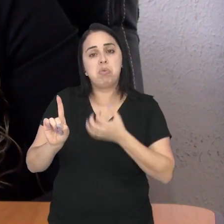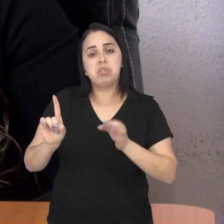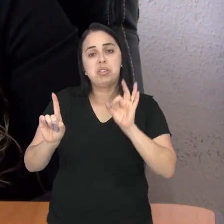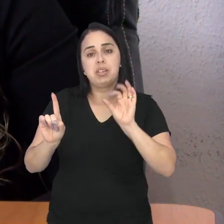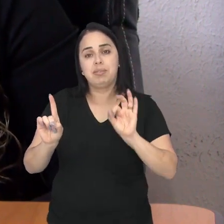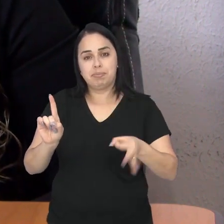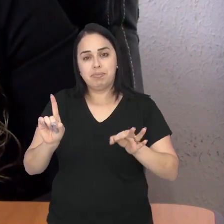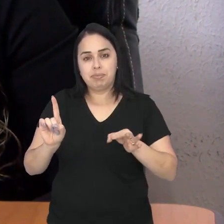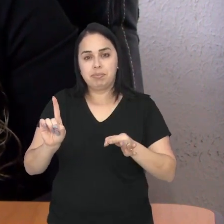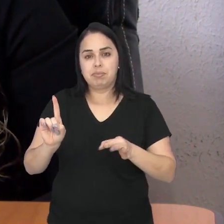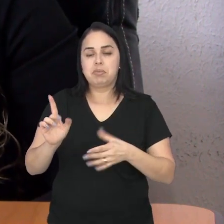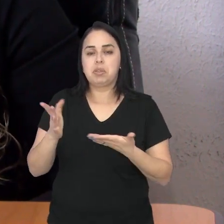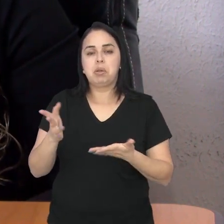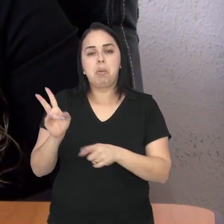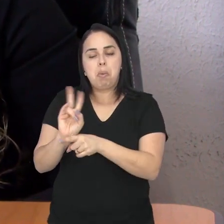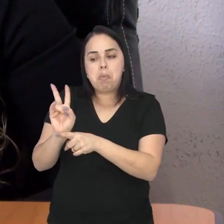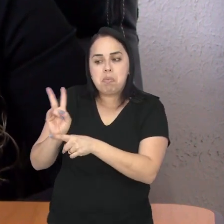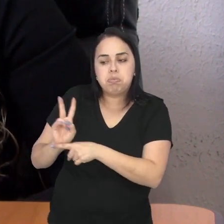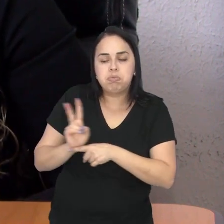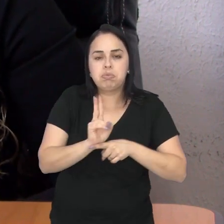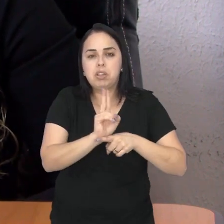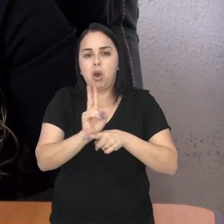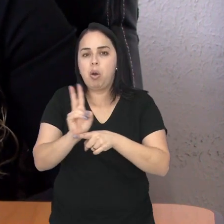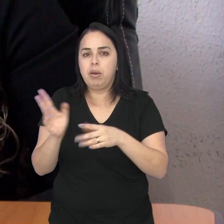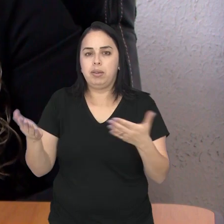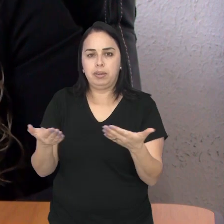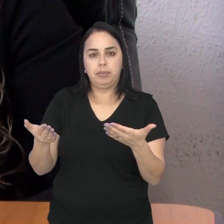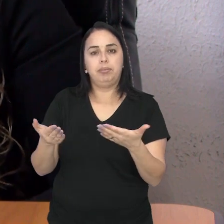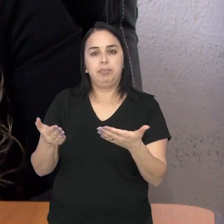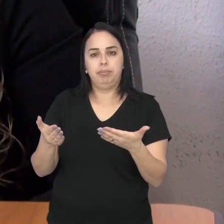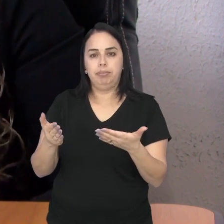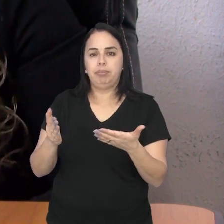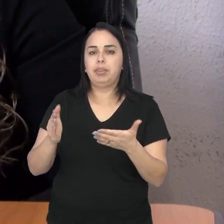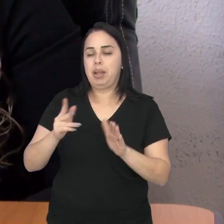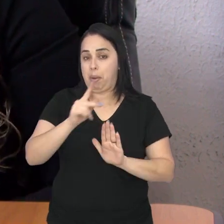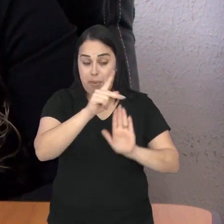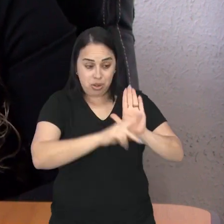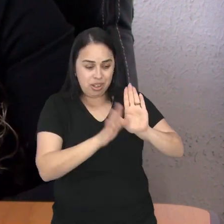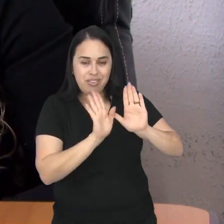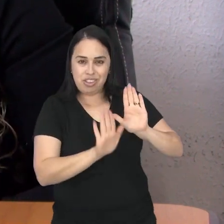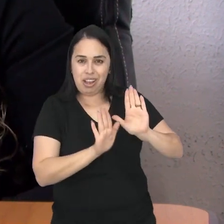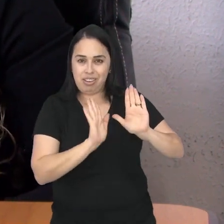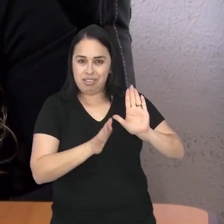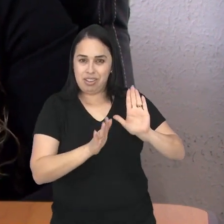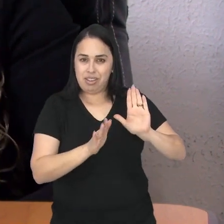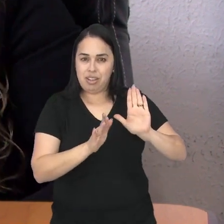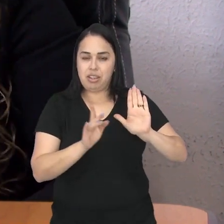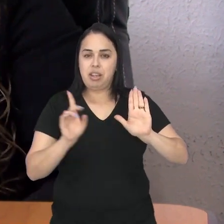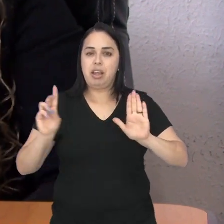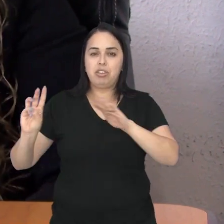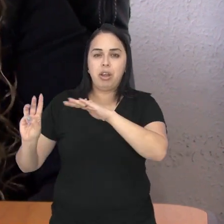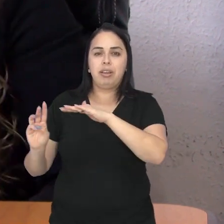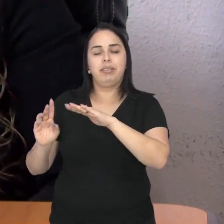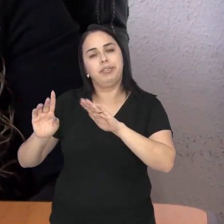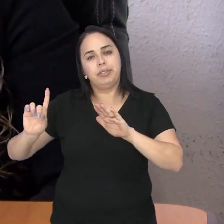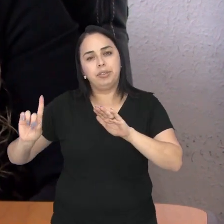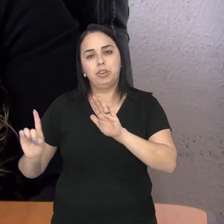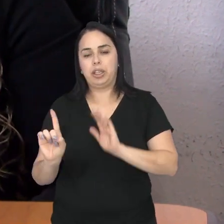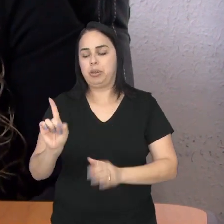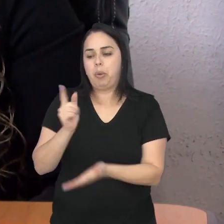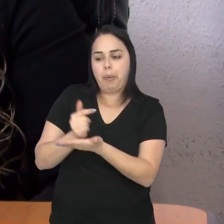olhos sim eu acho que a vigilância hoje nas escolas né nesse caso seriam é um projeto de lei para vigilância de forma terceirizada